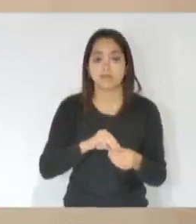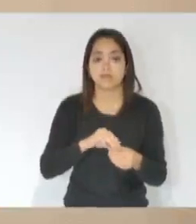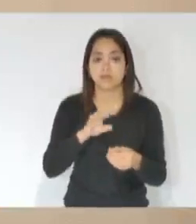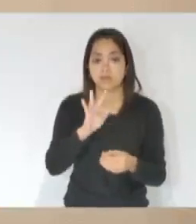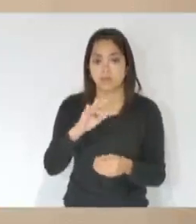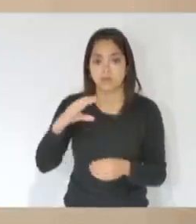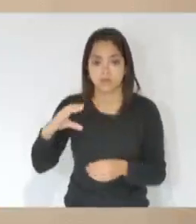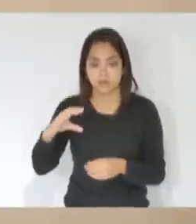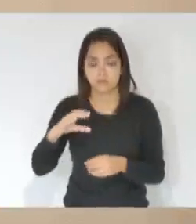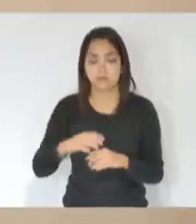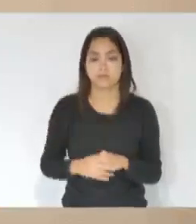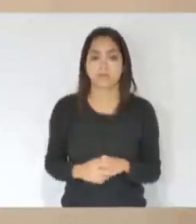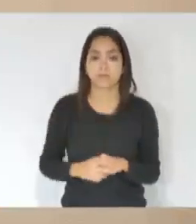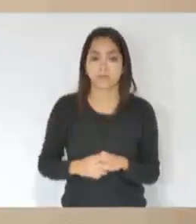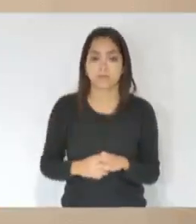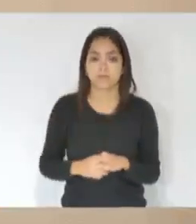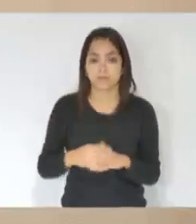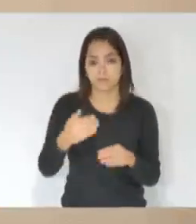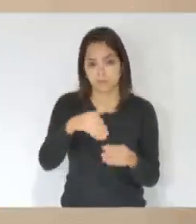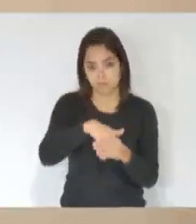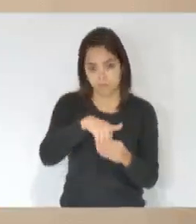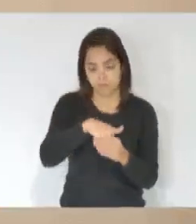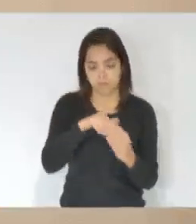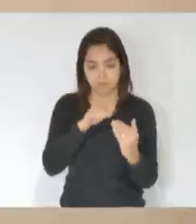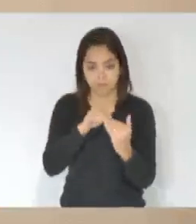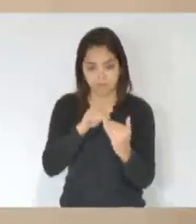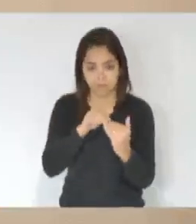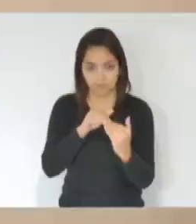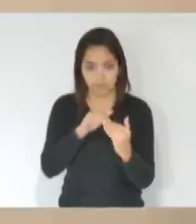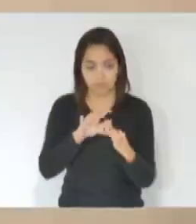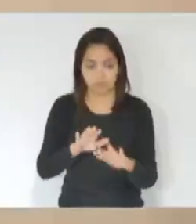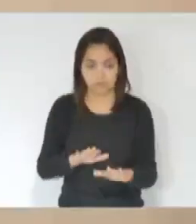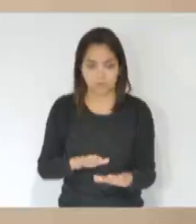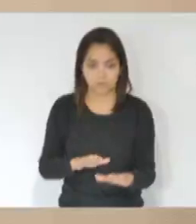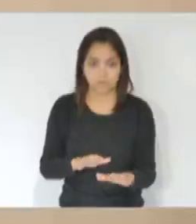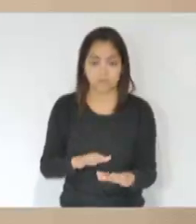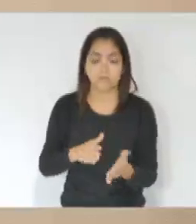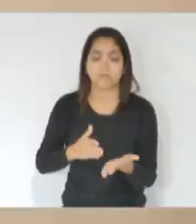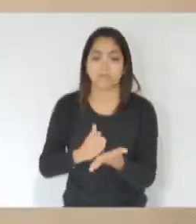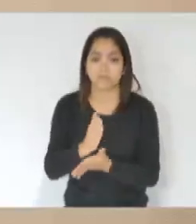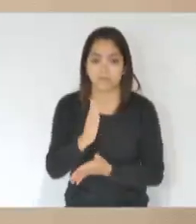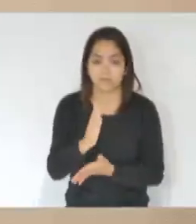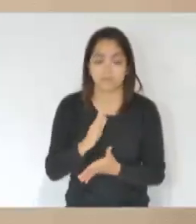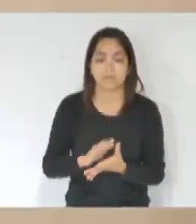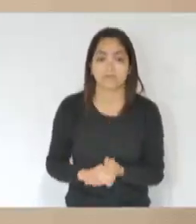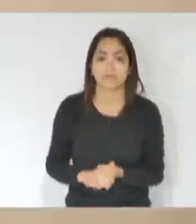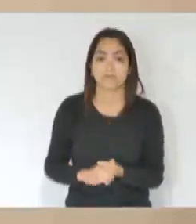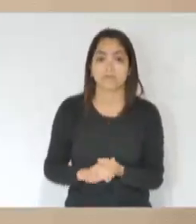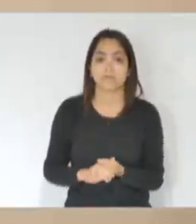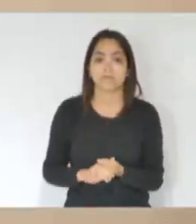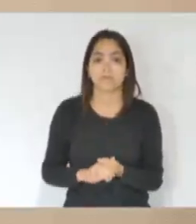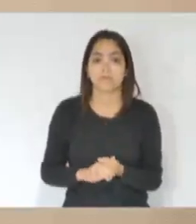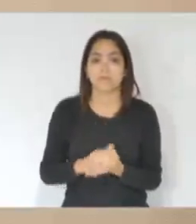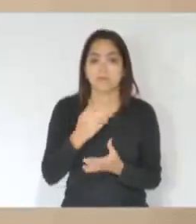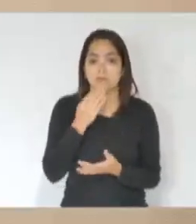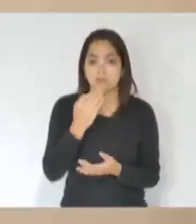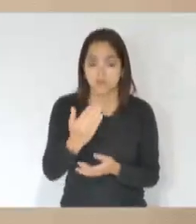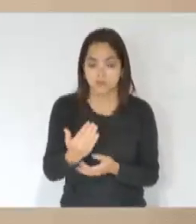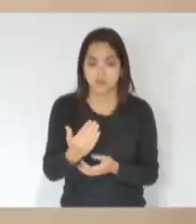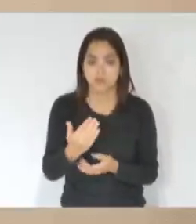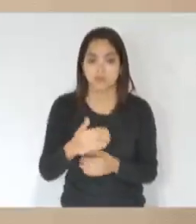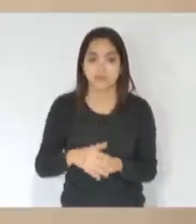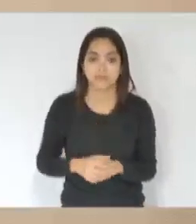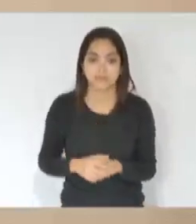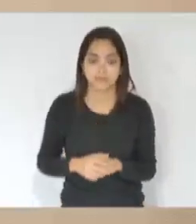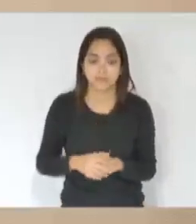Não havendo quem queira discutir, em votação. Deputados que aprovam, permaneçam como se encontram. Aprovado por unanimidade. Requerimentos.